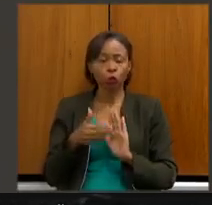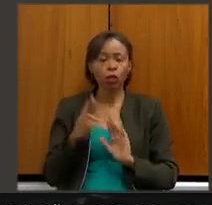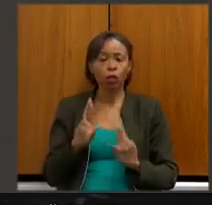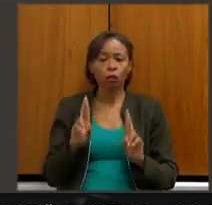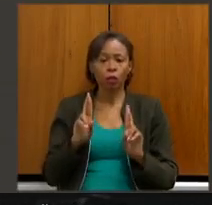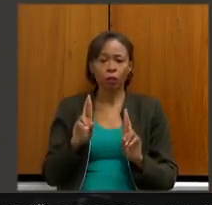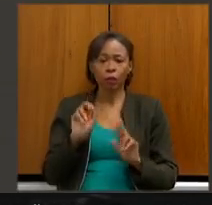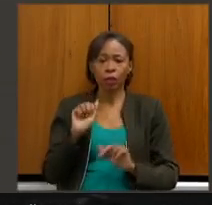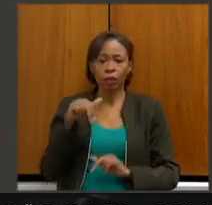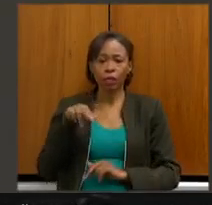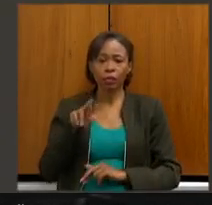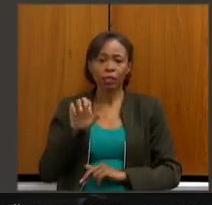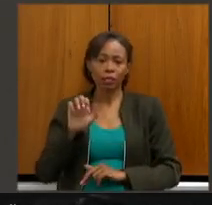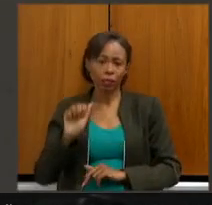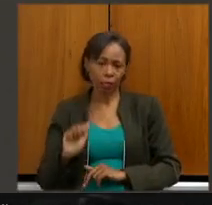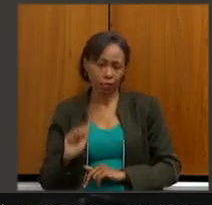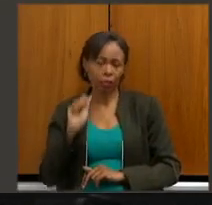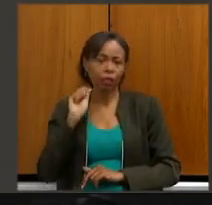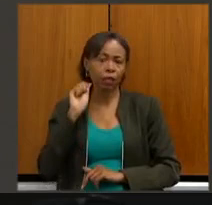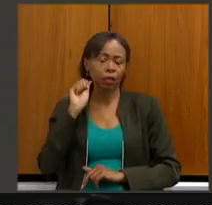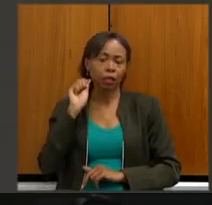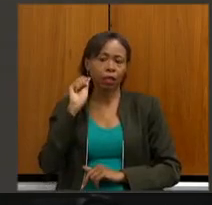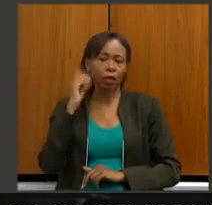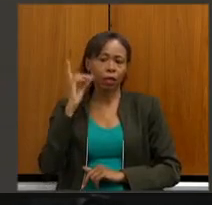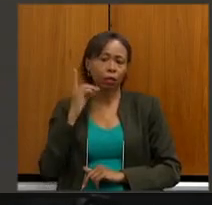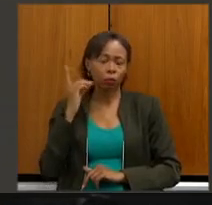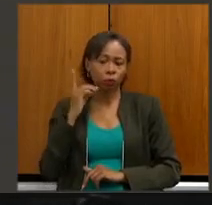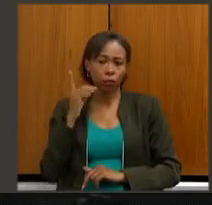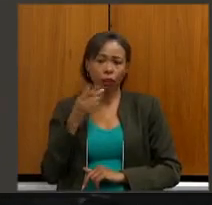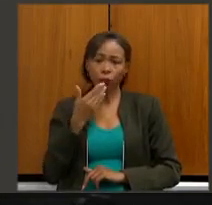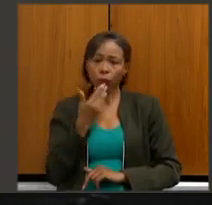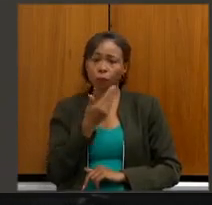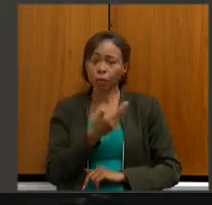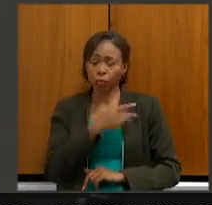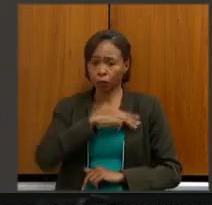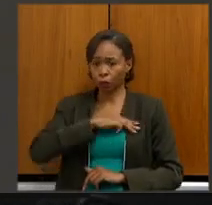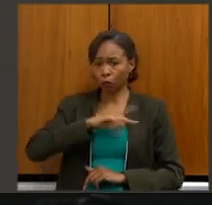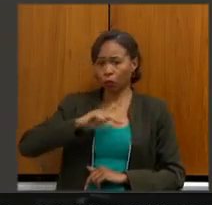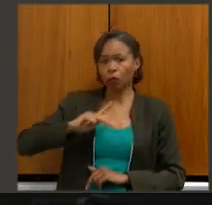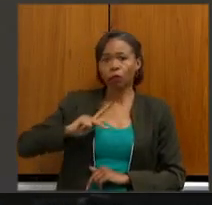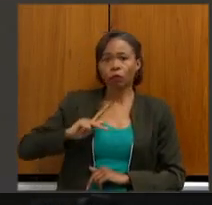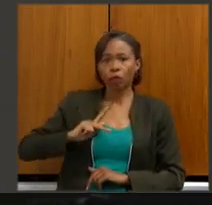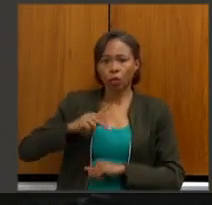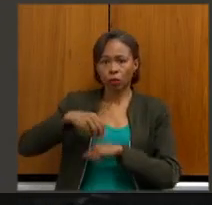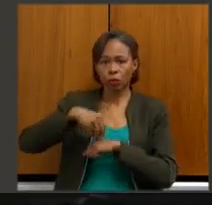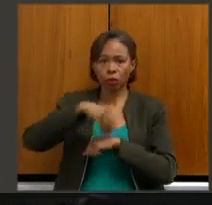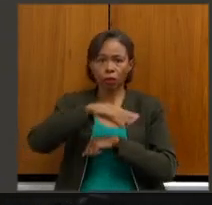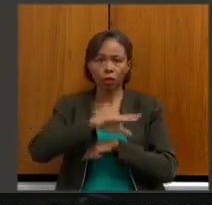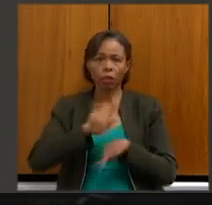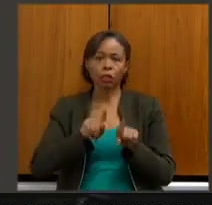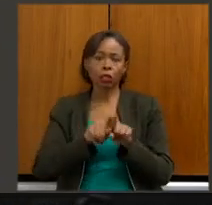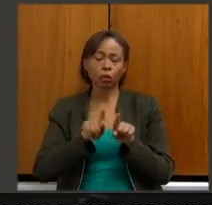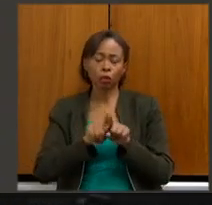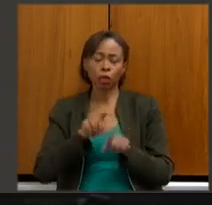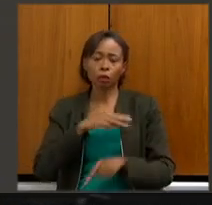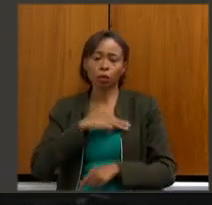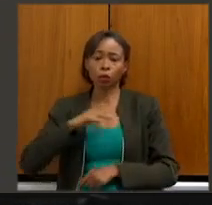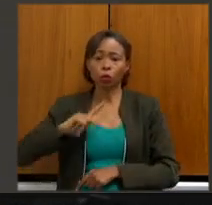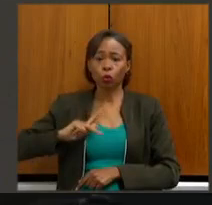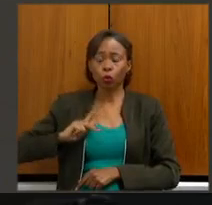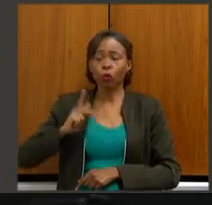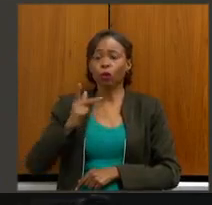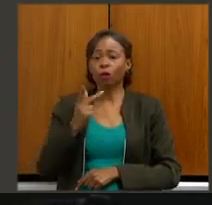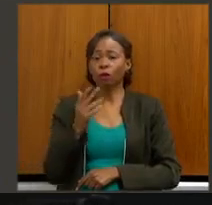Andreia de Jesus a deputada que subscreve requer que seja encaminhado ao Ministério Público Estadual e ao Ministério Público Federal as